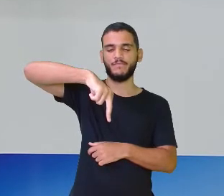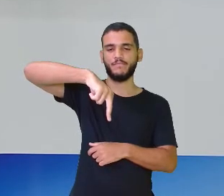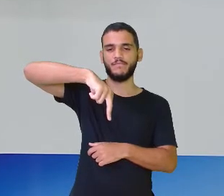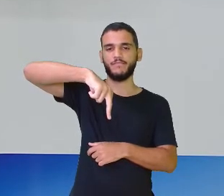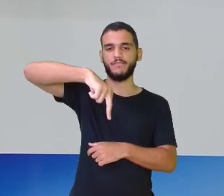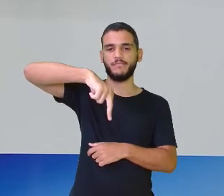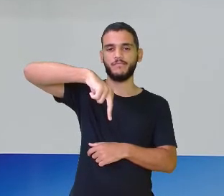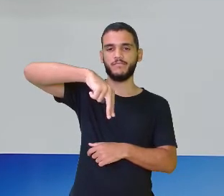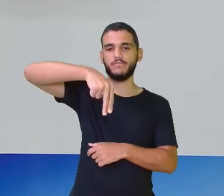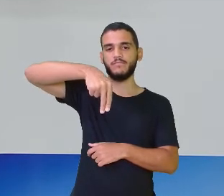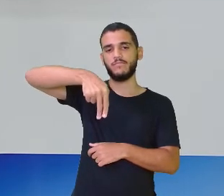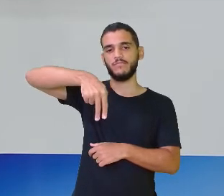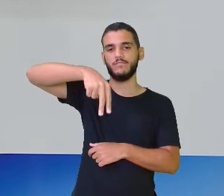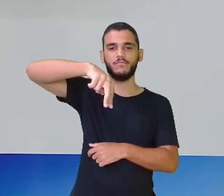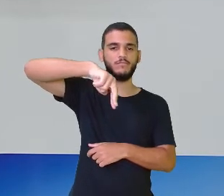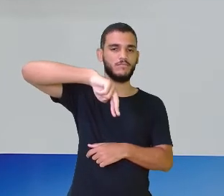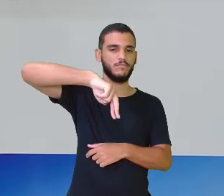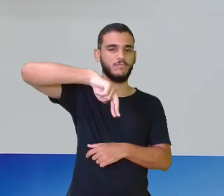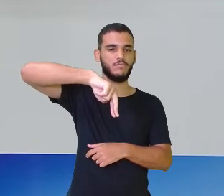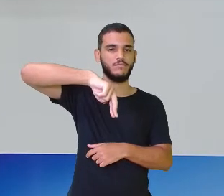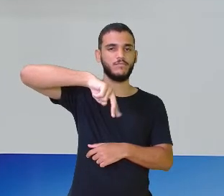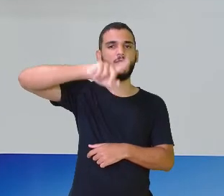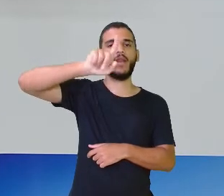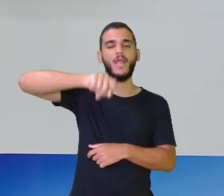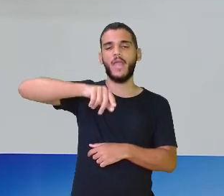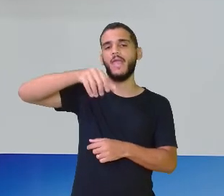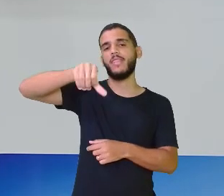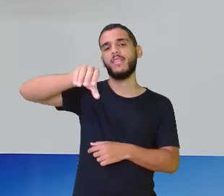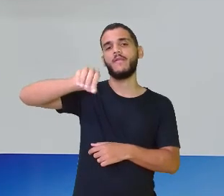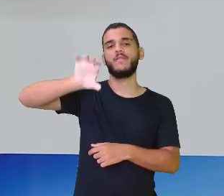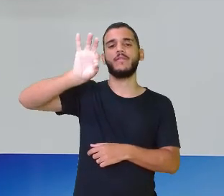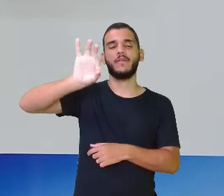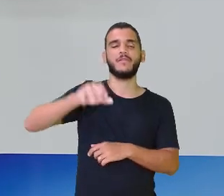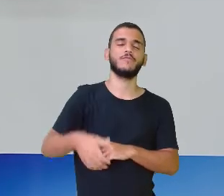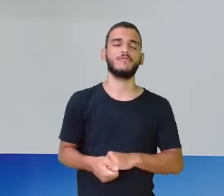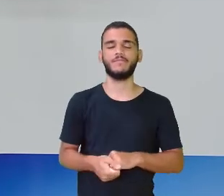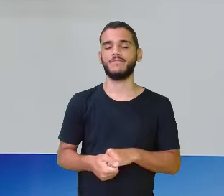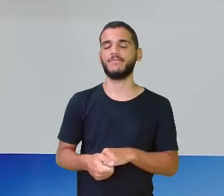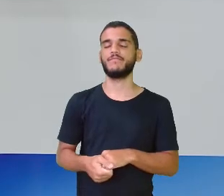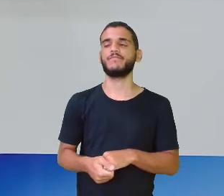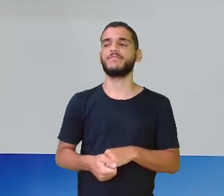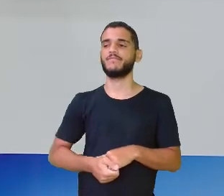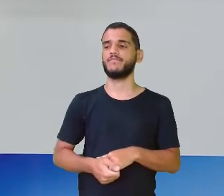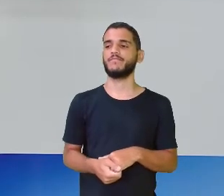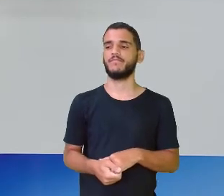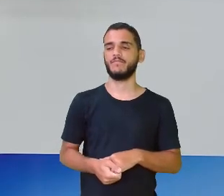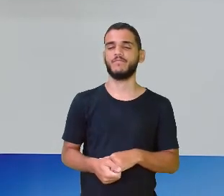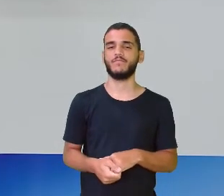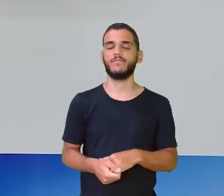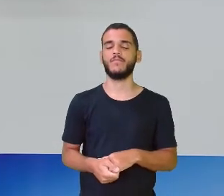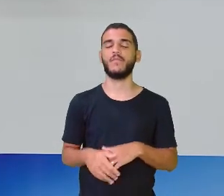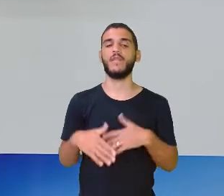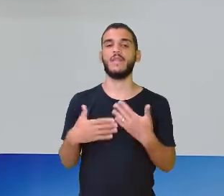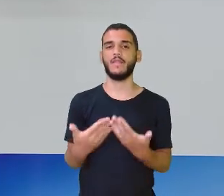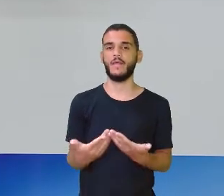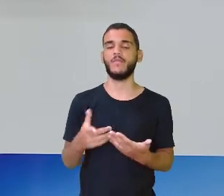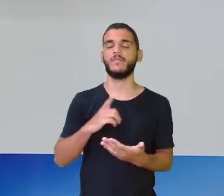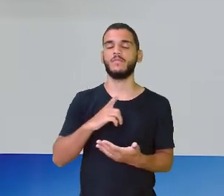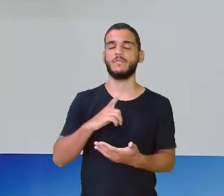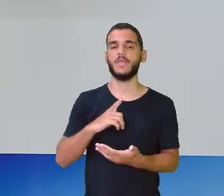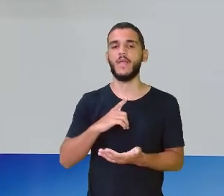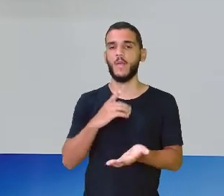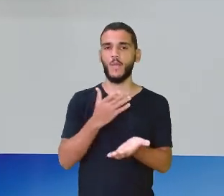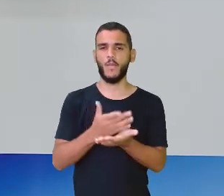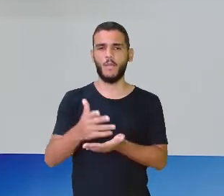Voltei. Representei o meu ângulo de 90 graus. É como se eu pegasse, eu estou aqui, o meu ponto de origem,